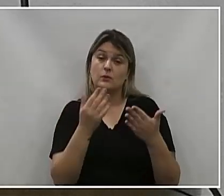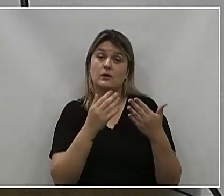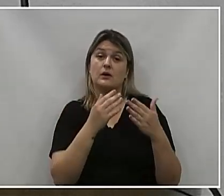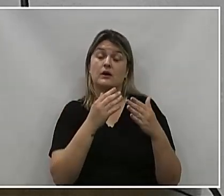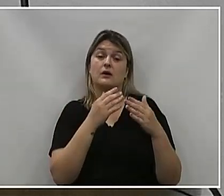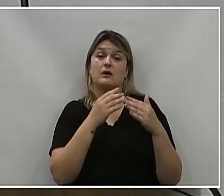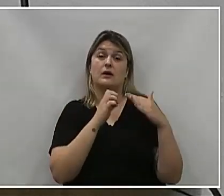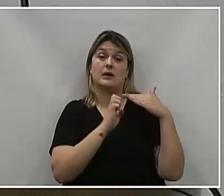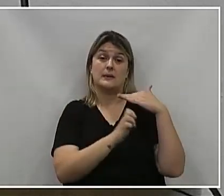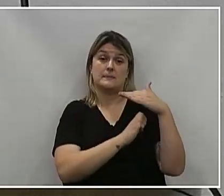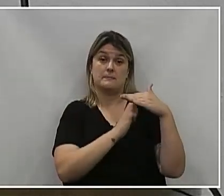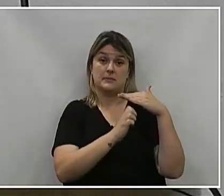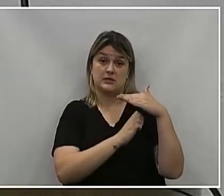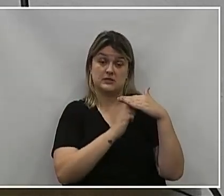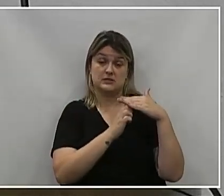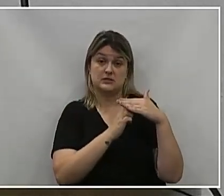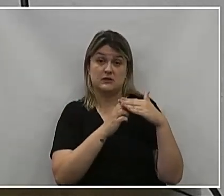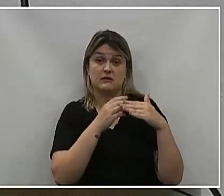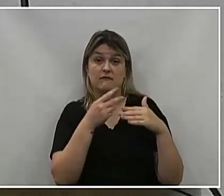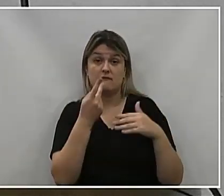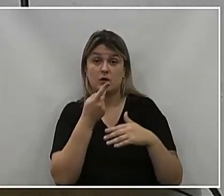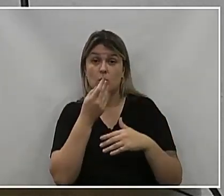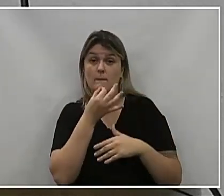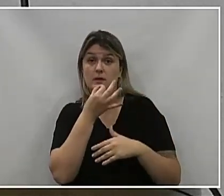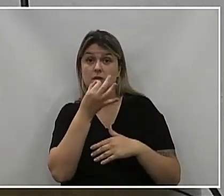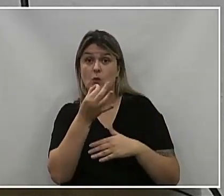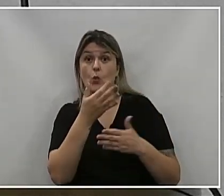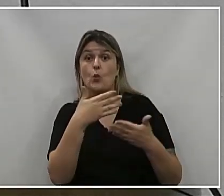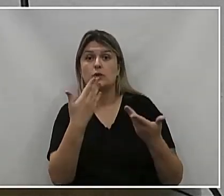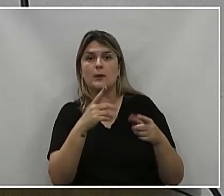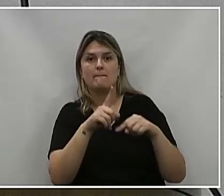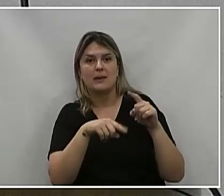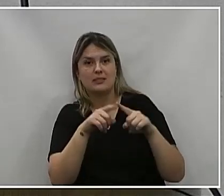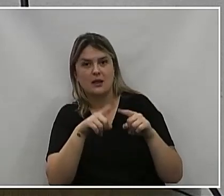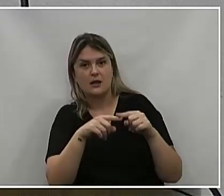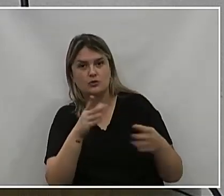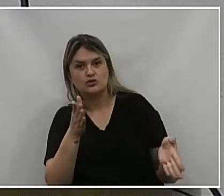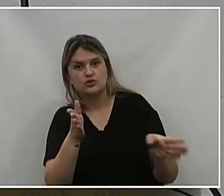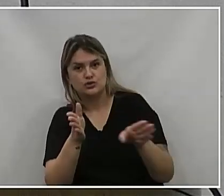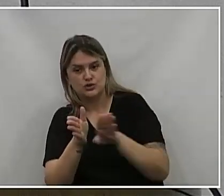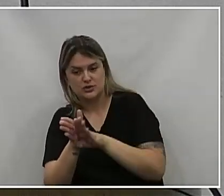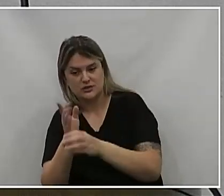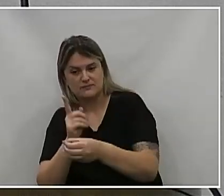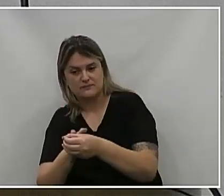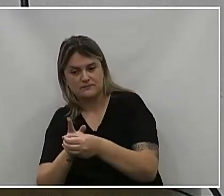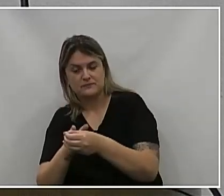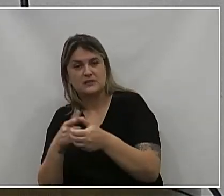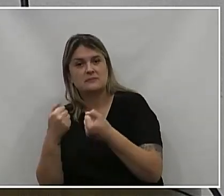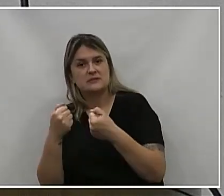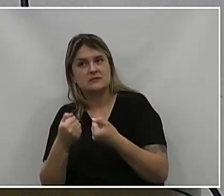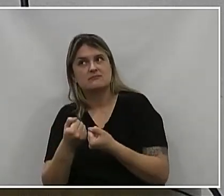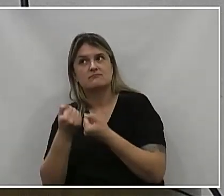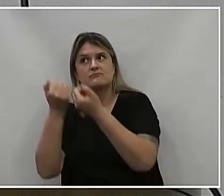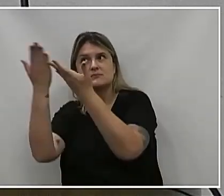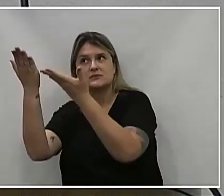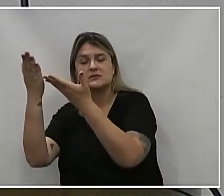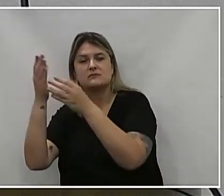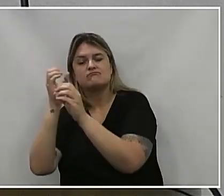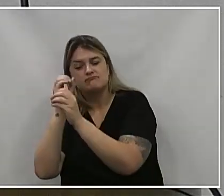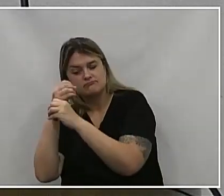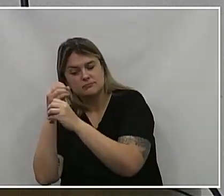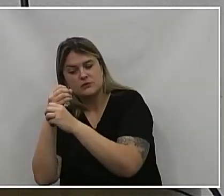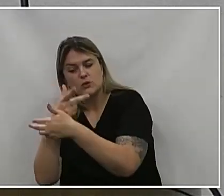concessionária, pela consultora, então, que quando esse material chegasse em posse do município, ele fosse enviado para um